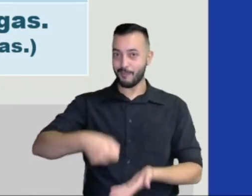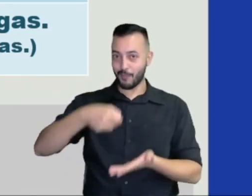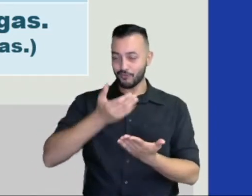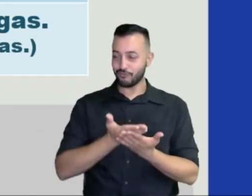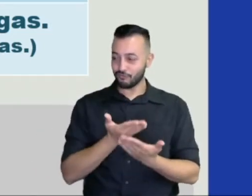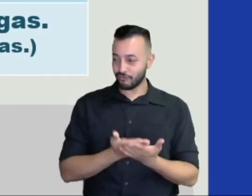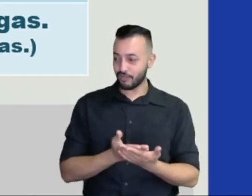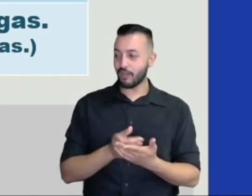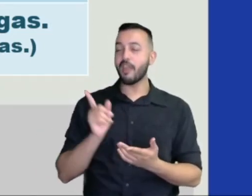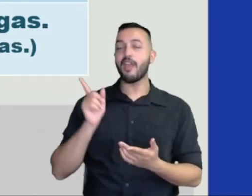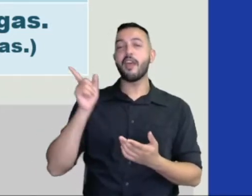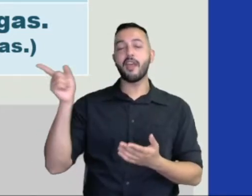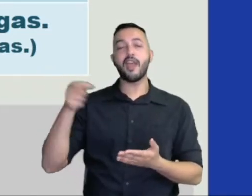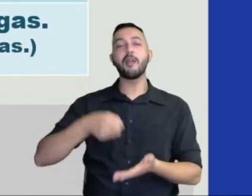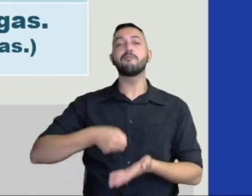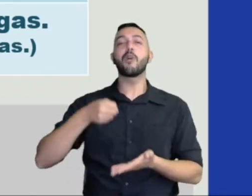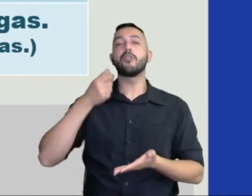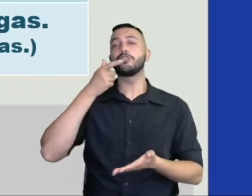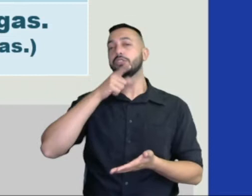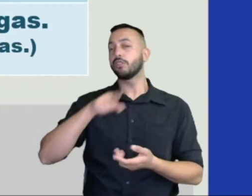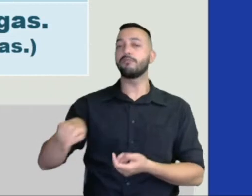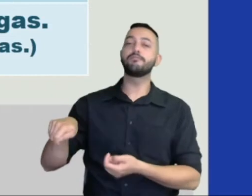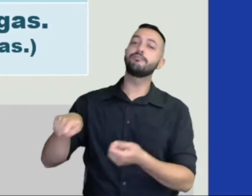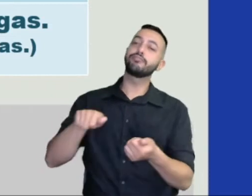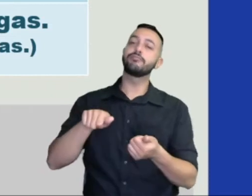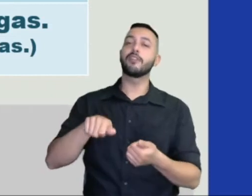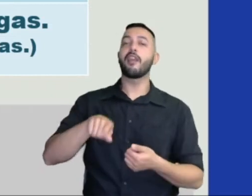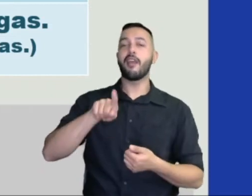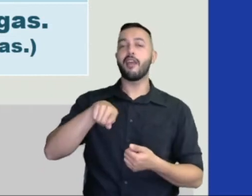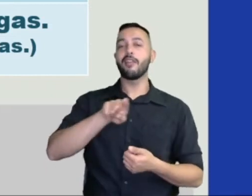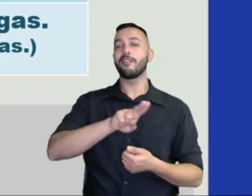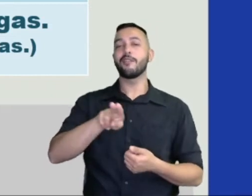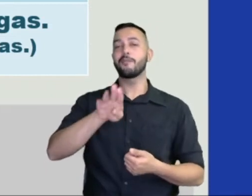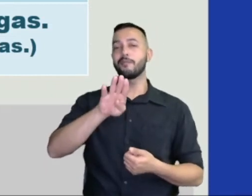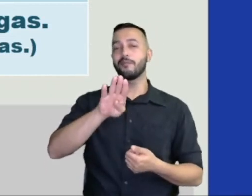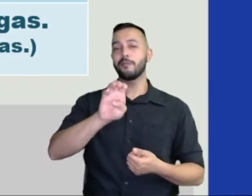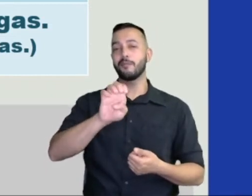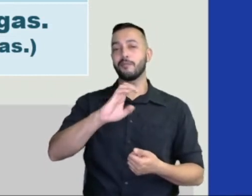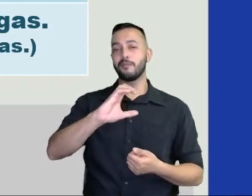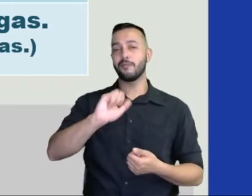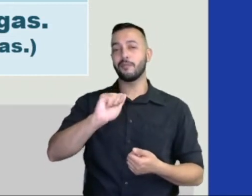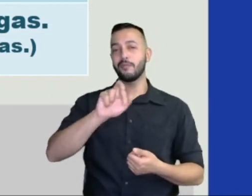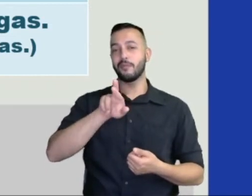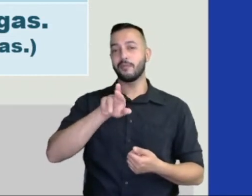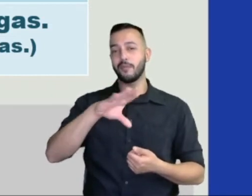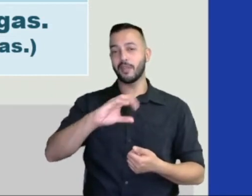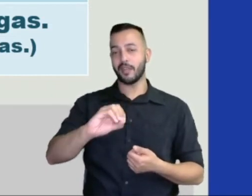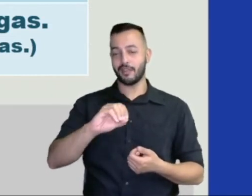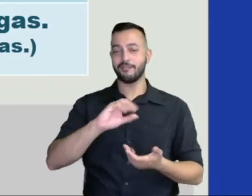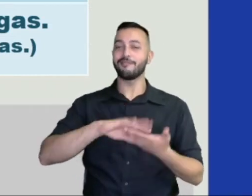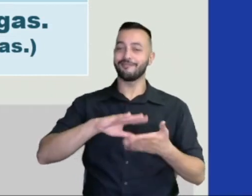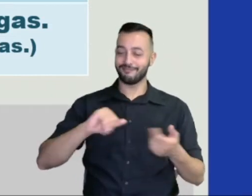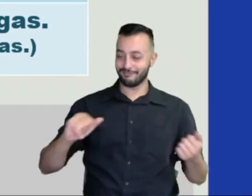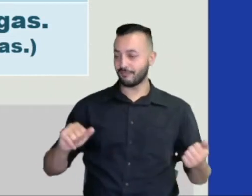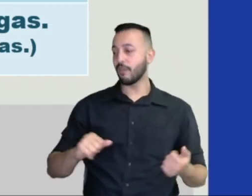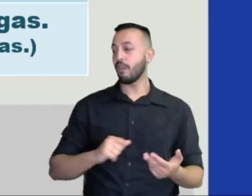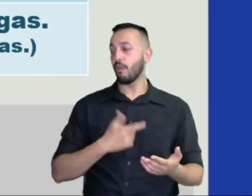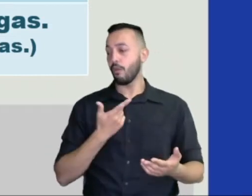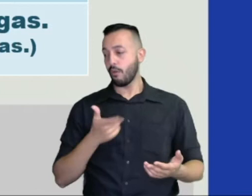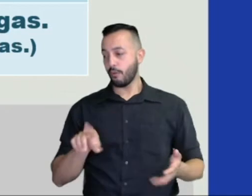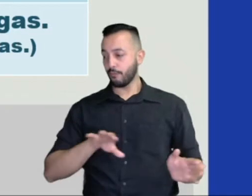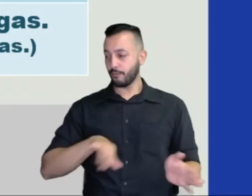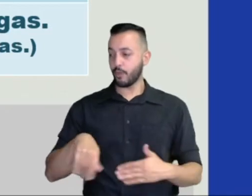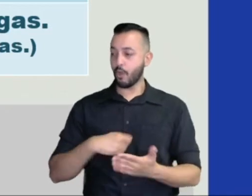é bolsista, ele é um aluno becário, certo? Comprou uns sapatos. Comprou